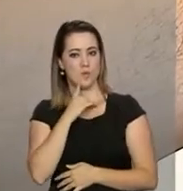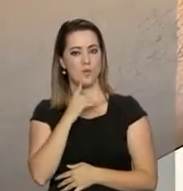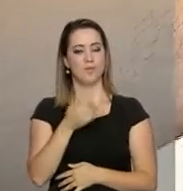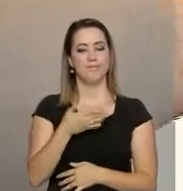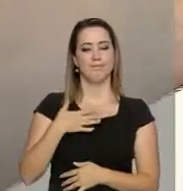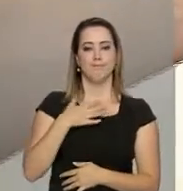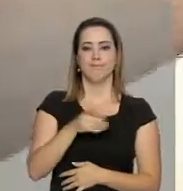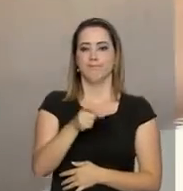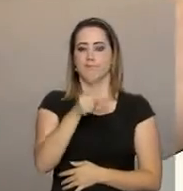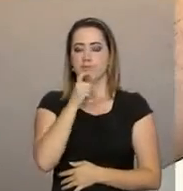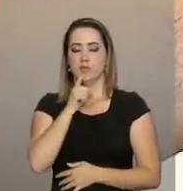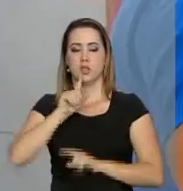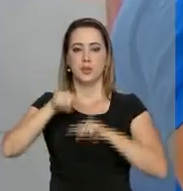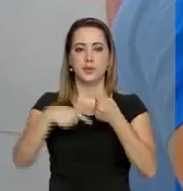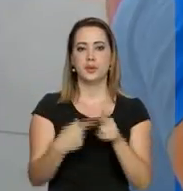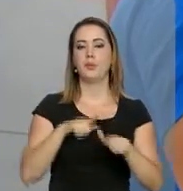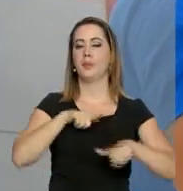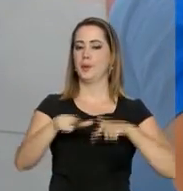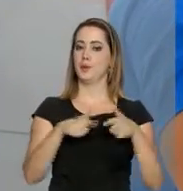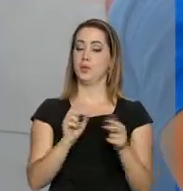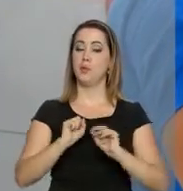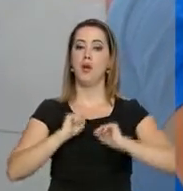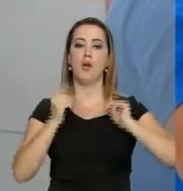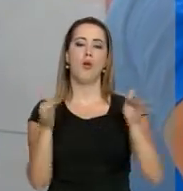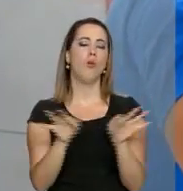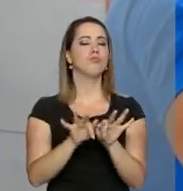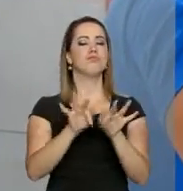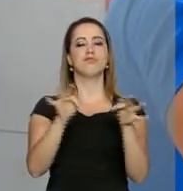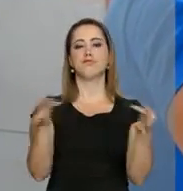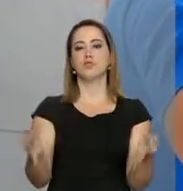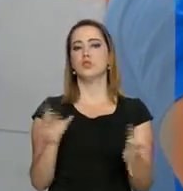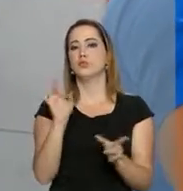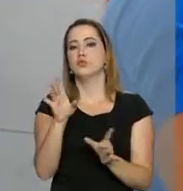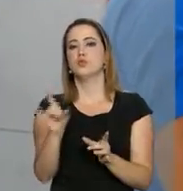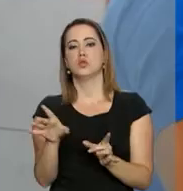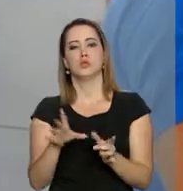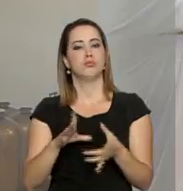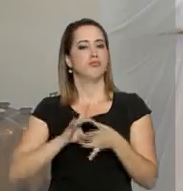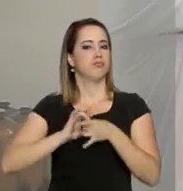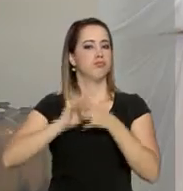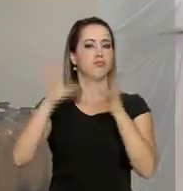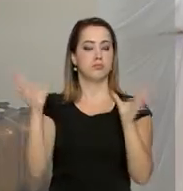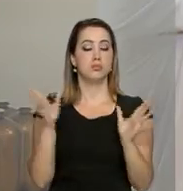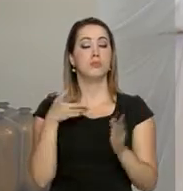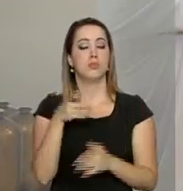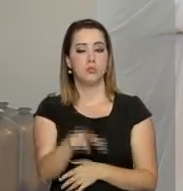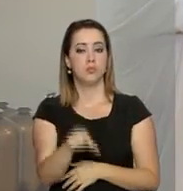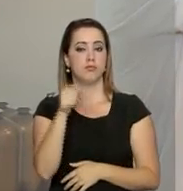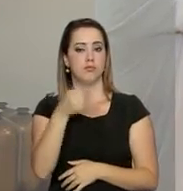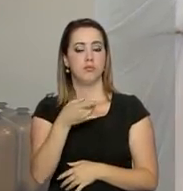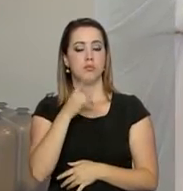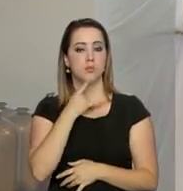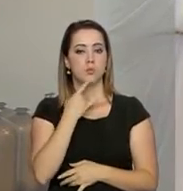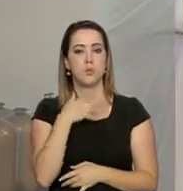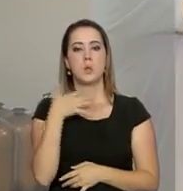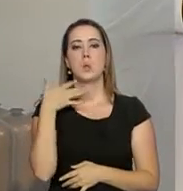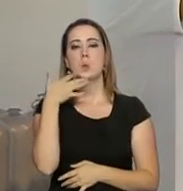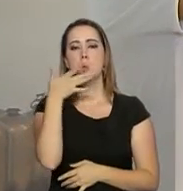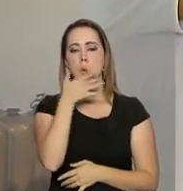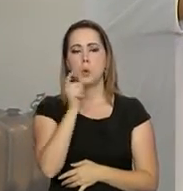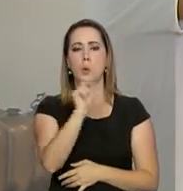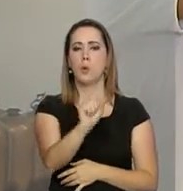um dia estressante no trabalho ou simplesmente pra aproveitar o tempo livre em alguns casos o gosto se